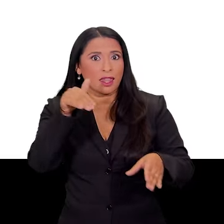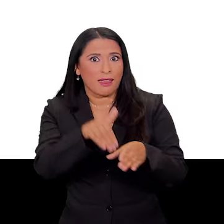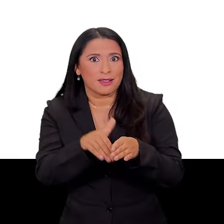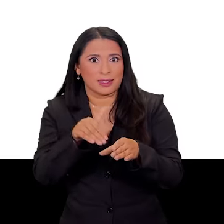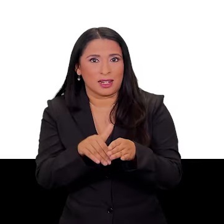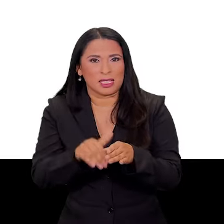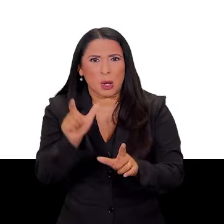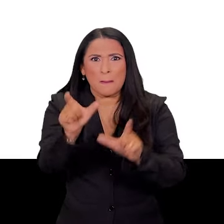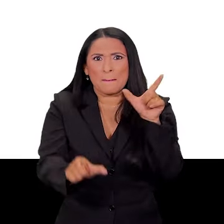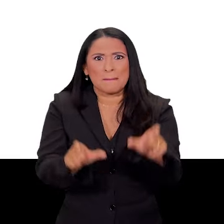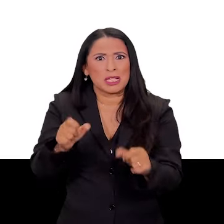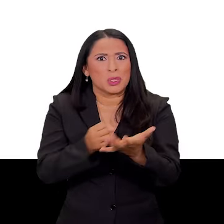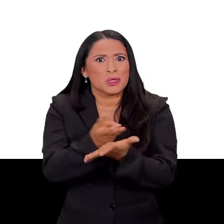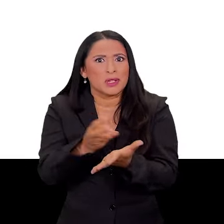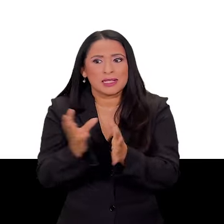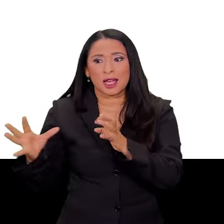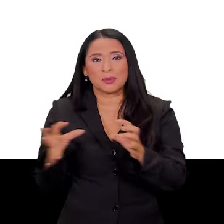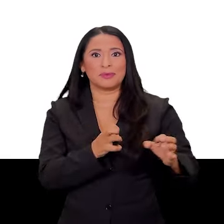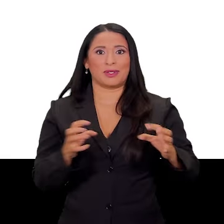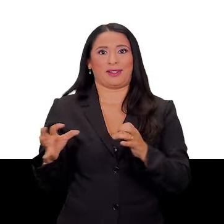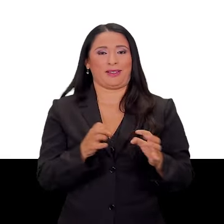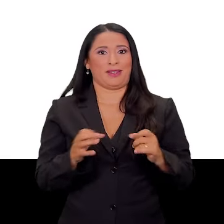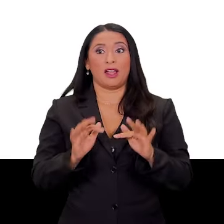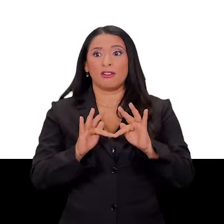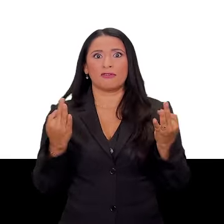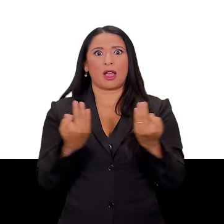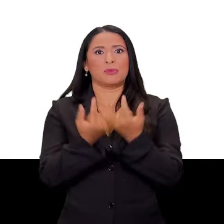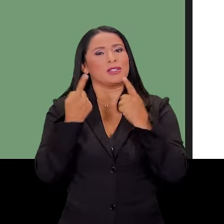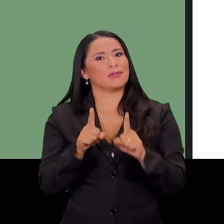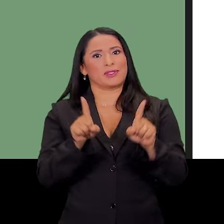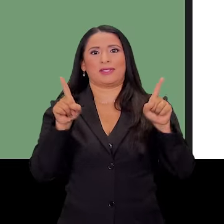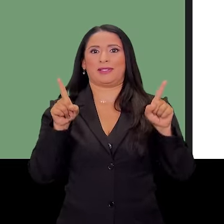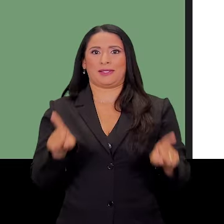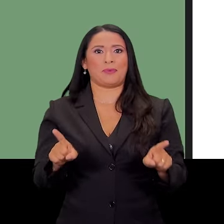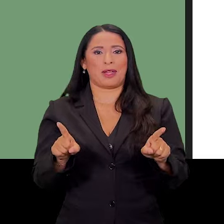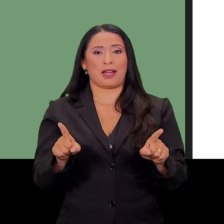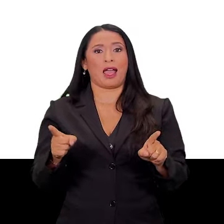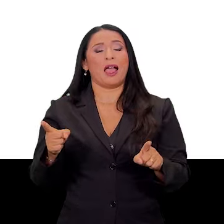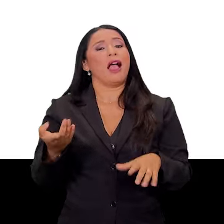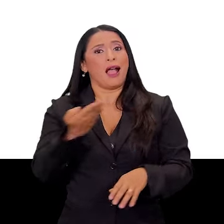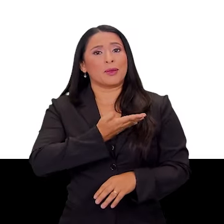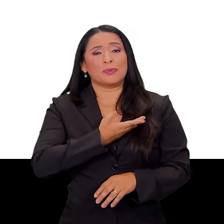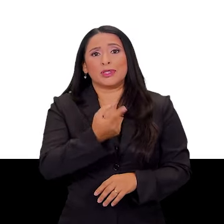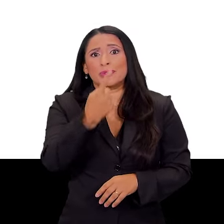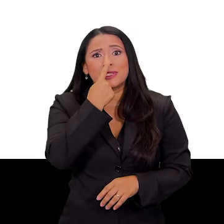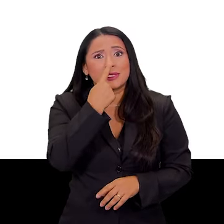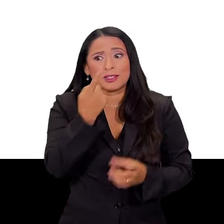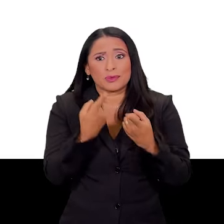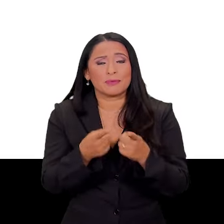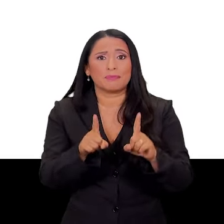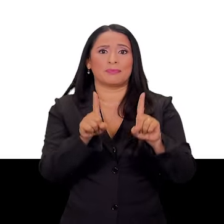Nessa eleição, pessoas vão acabar brigando no Zap. Famílias vão se separar no almoço. Melhores amigos